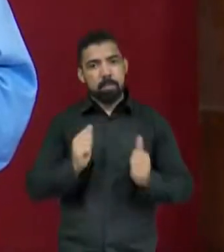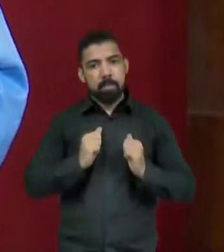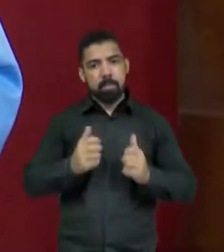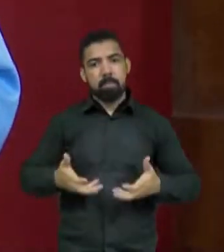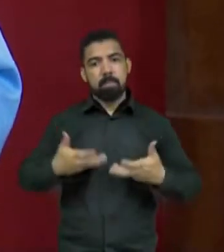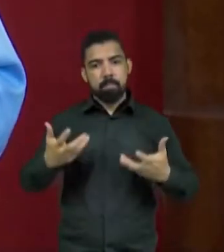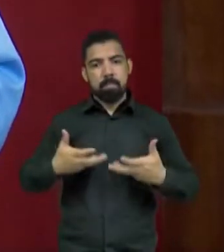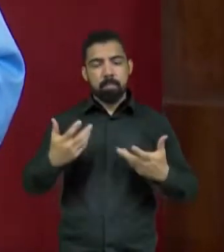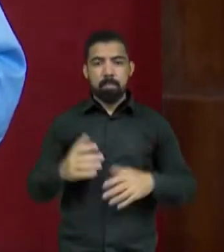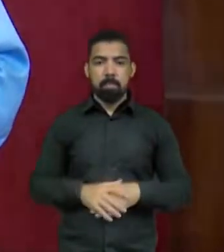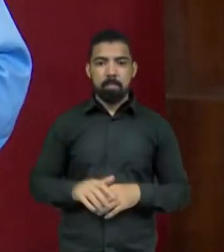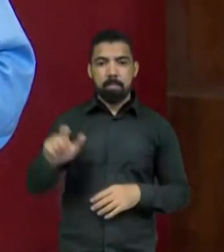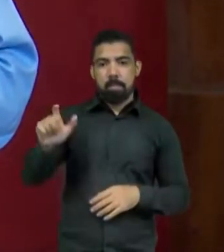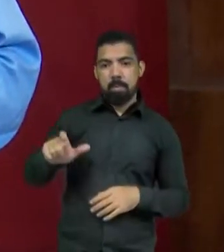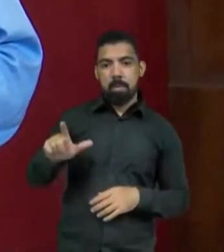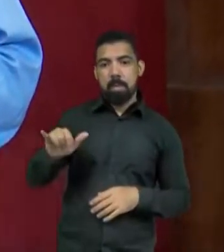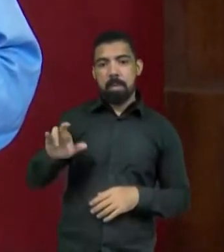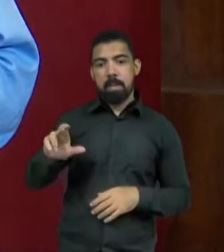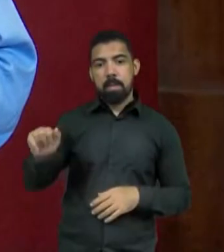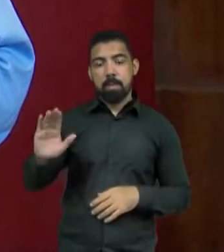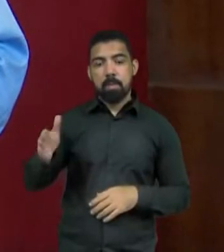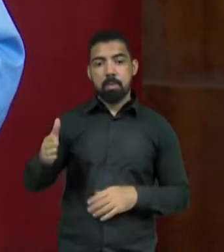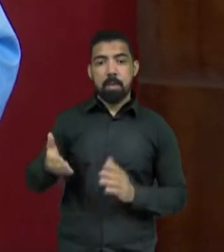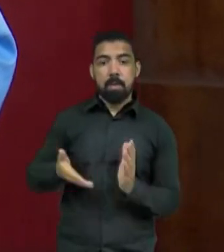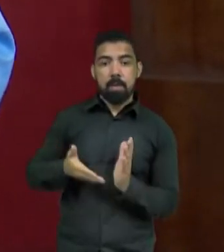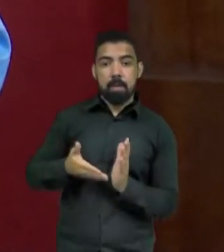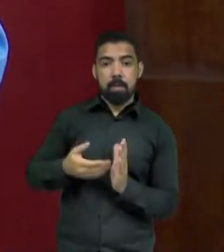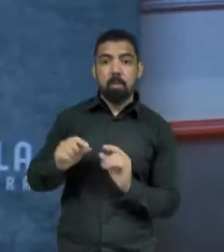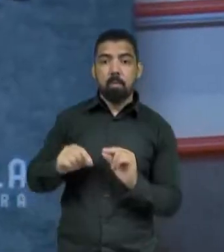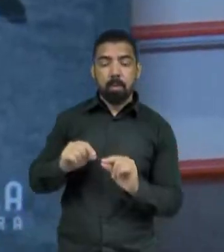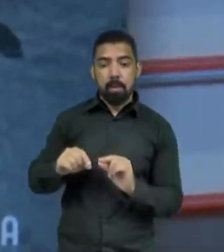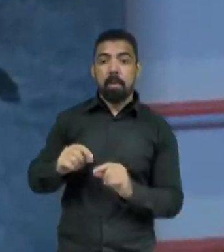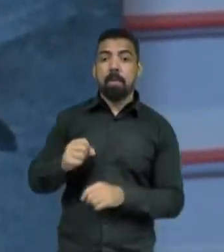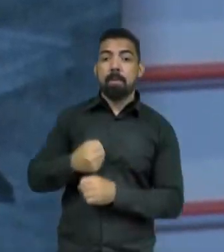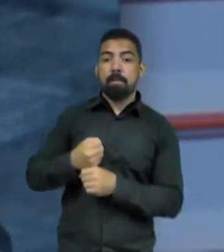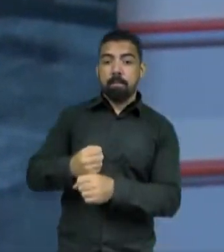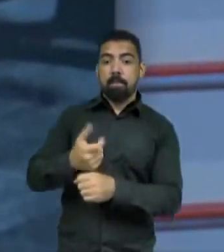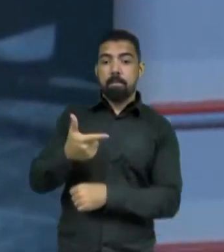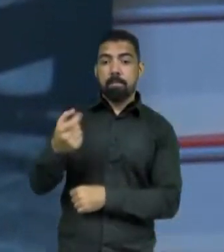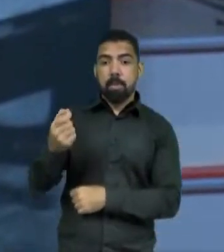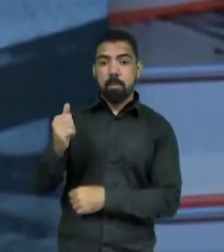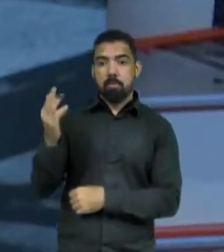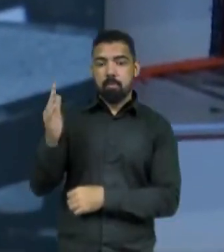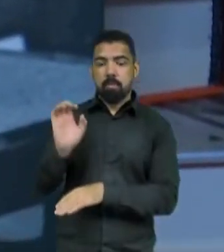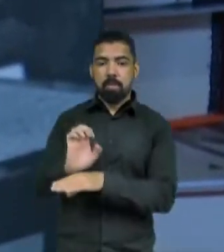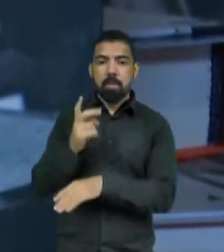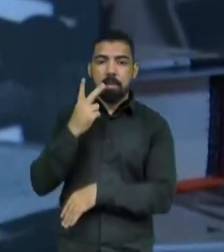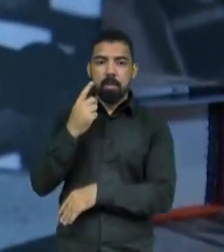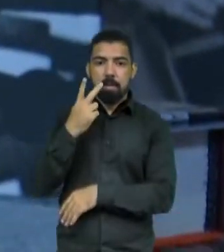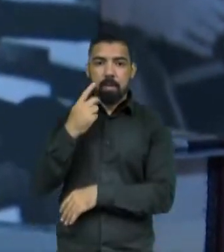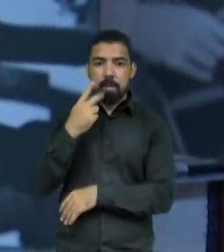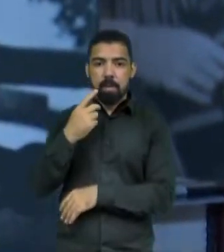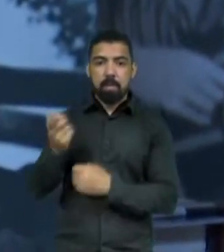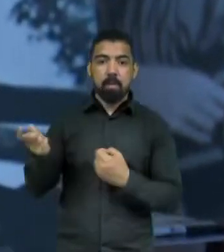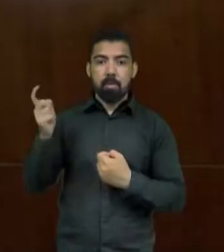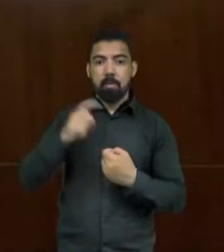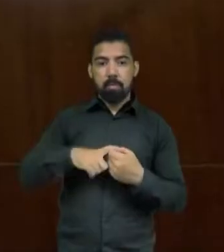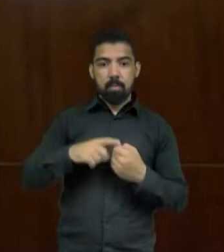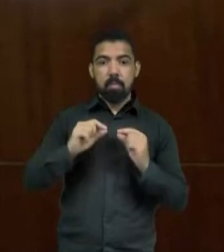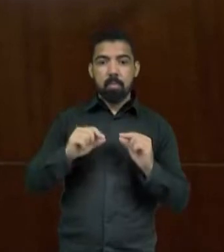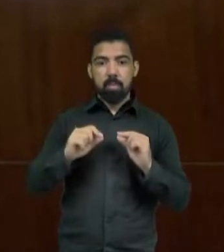Para o cearense Lira Neto, que há 20 anos está fora do Ceará, a obra foi uma oportunidade de voltar às